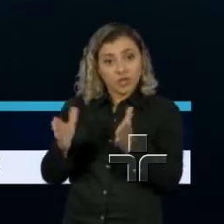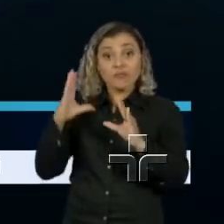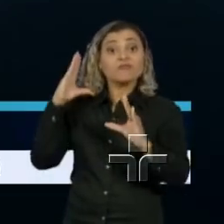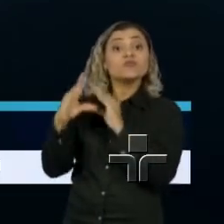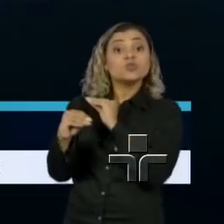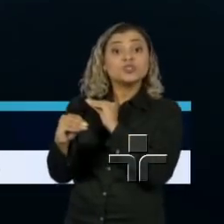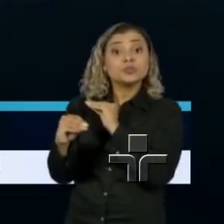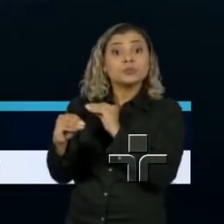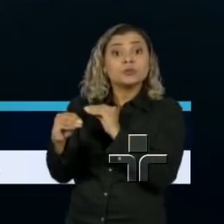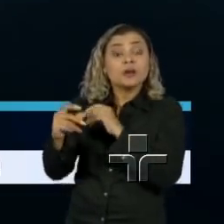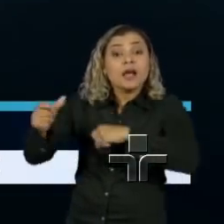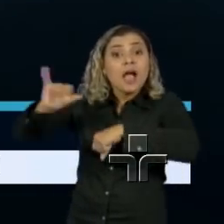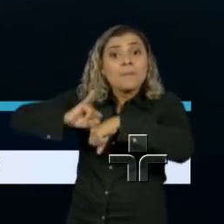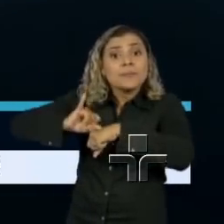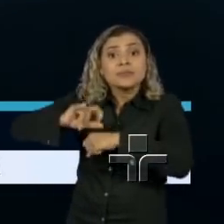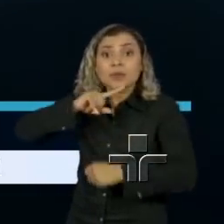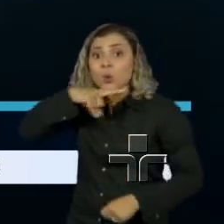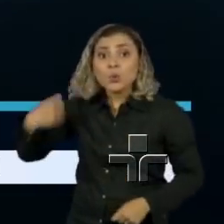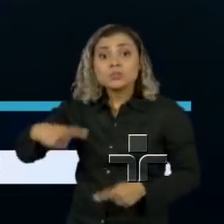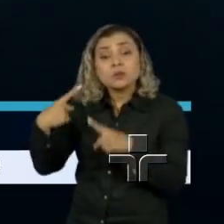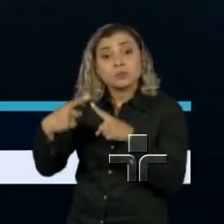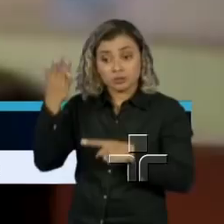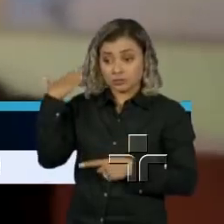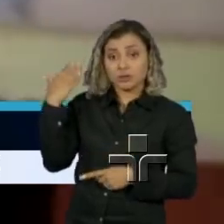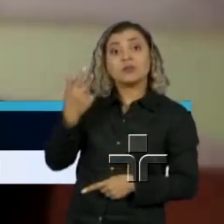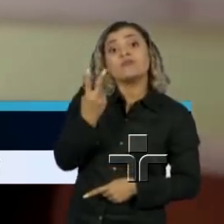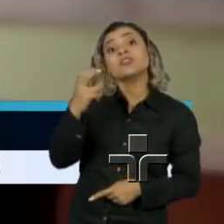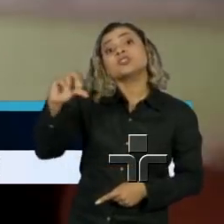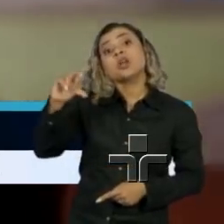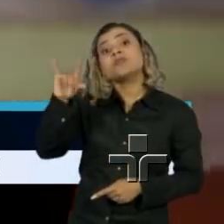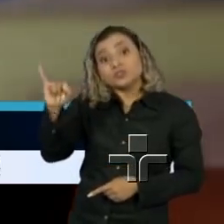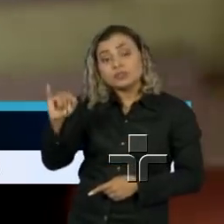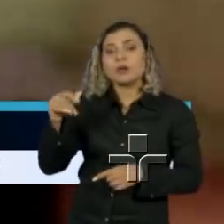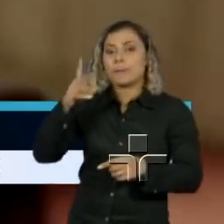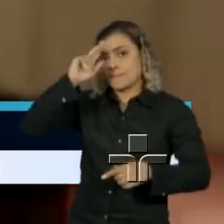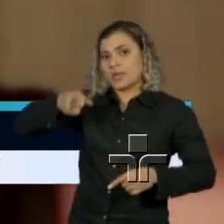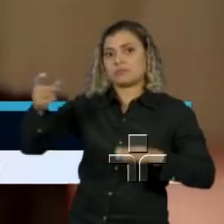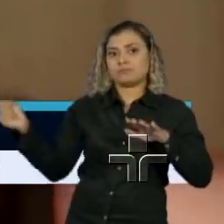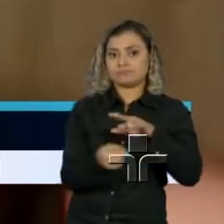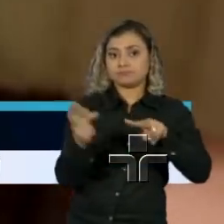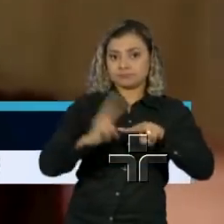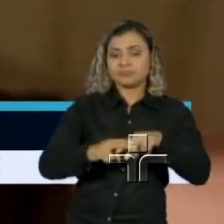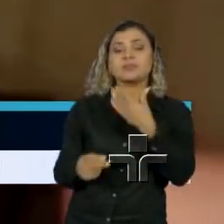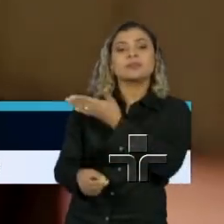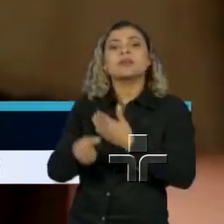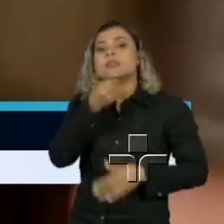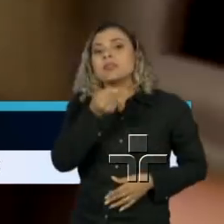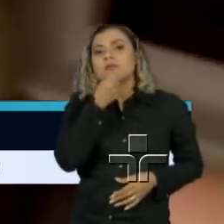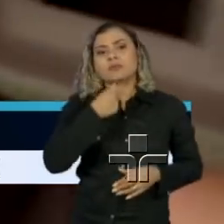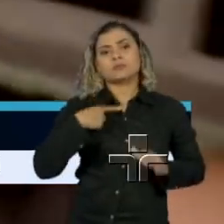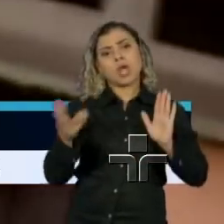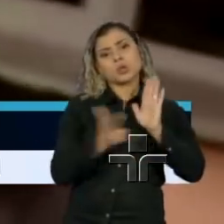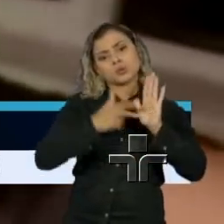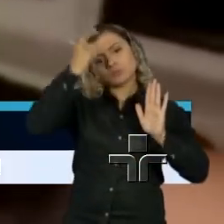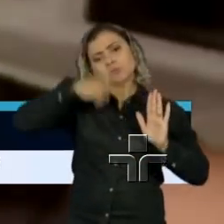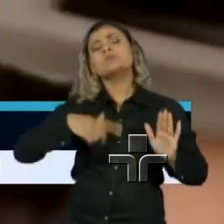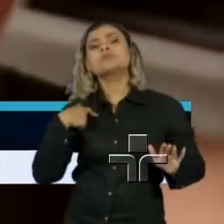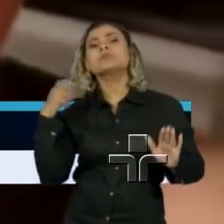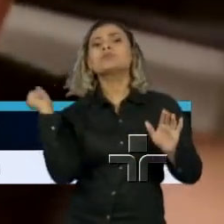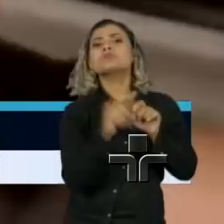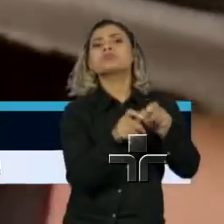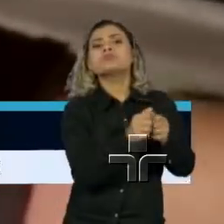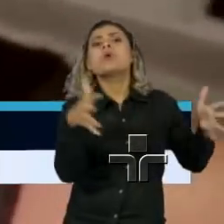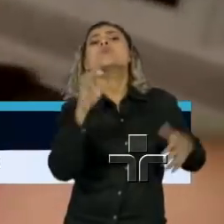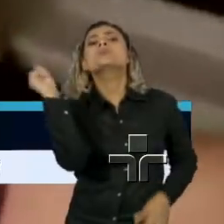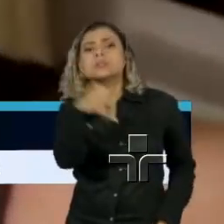Moscou após sua prisão ser decretada no último dia 29. Em entrevista à rádio Band News, Fauzi assumiu a autoria do ataque e disse